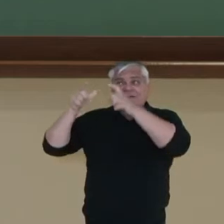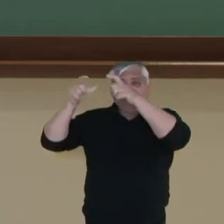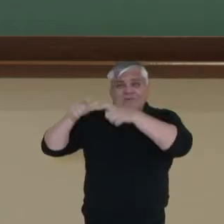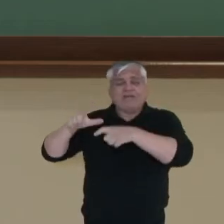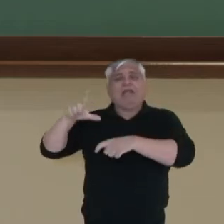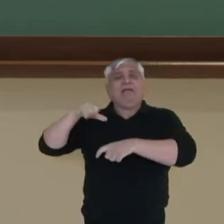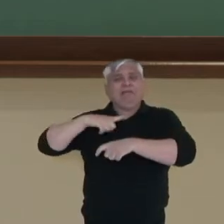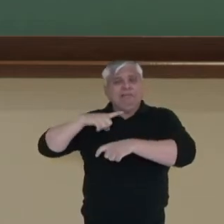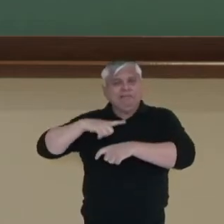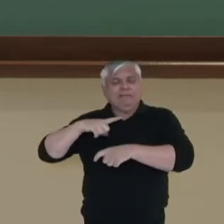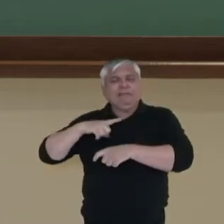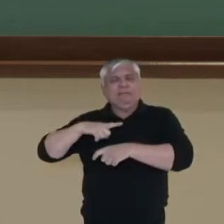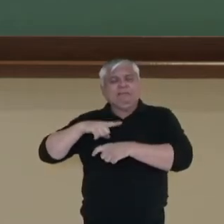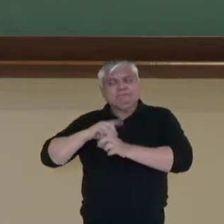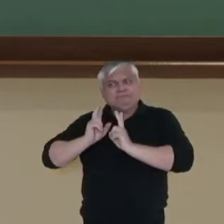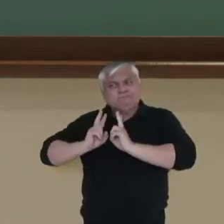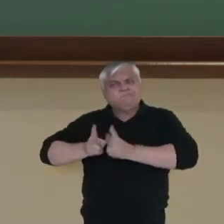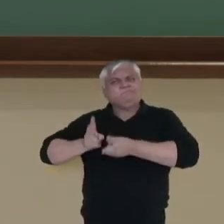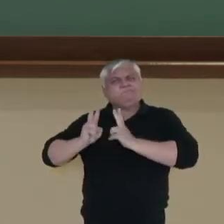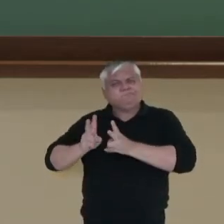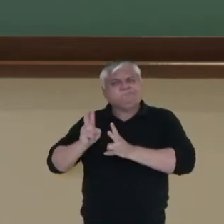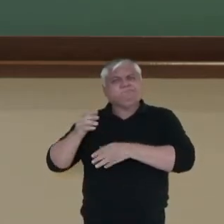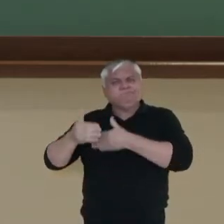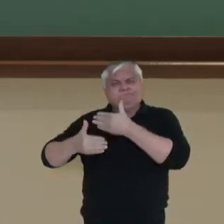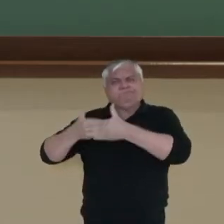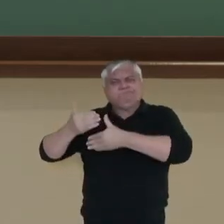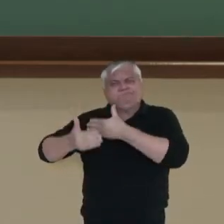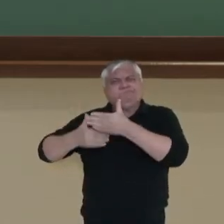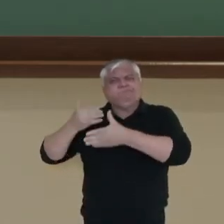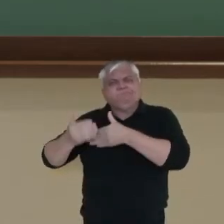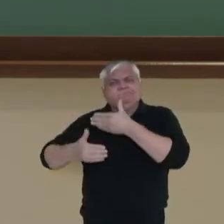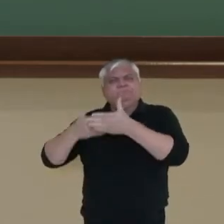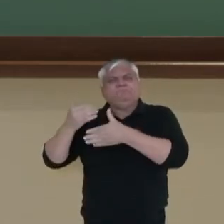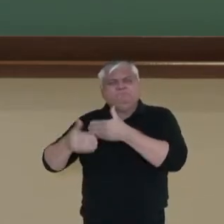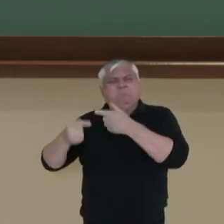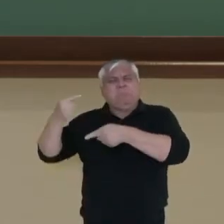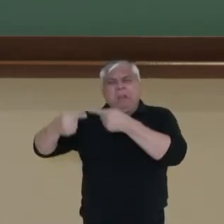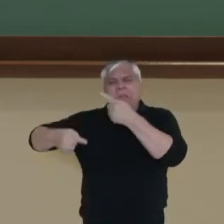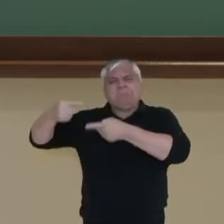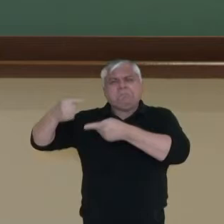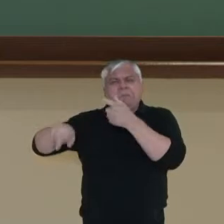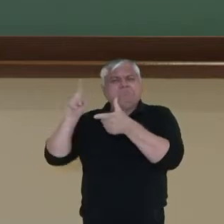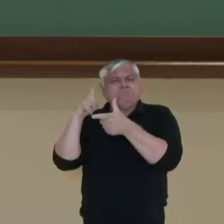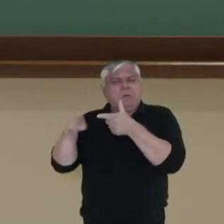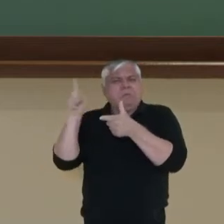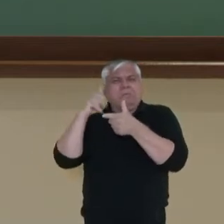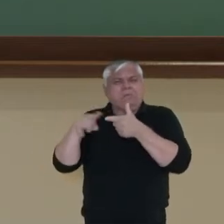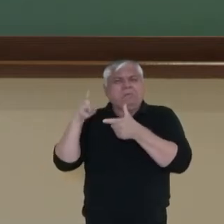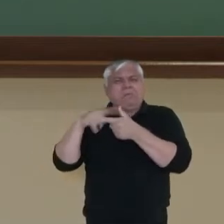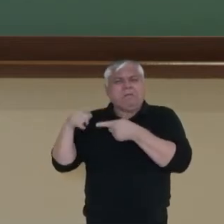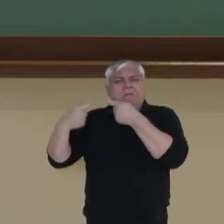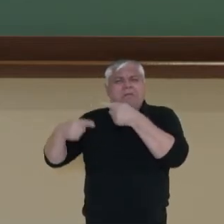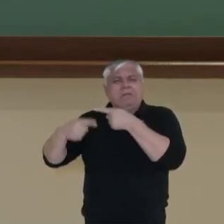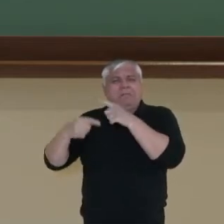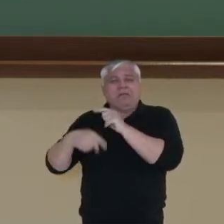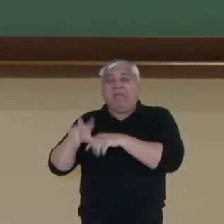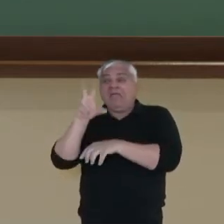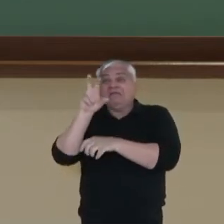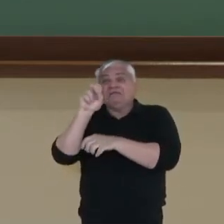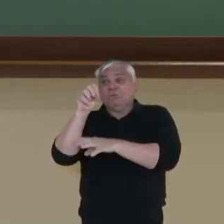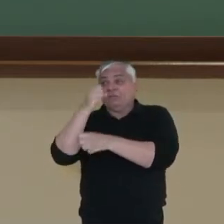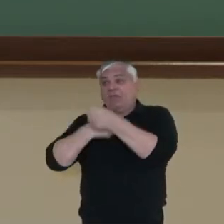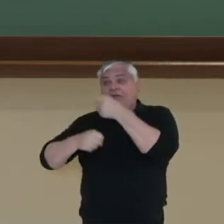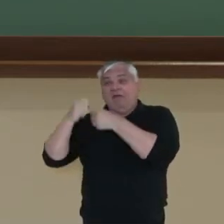se mantendo a muito custo em conflitos constantes há mais de 50 anos com